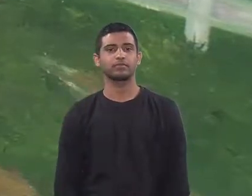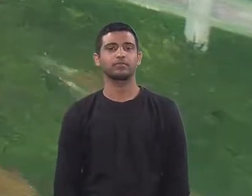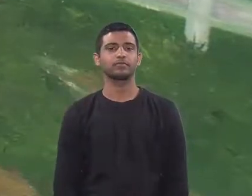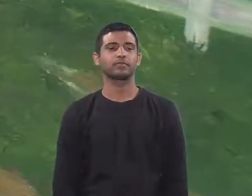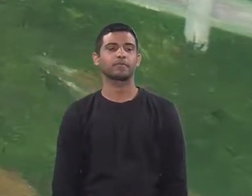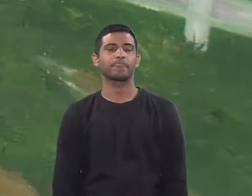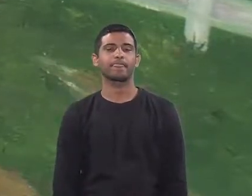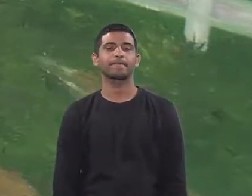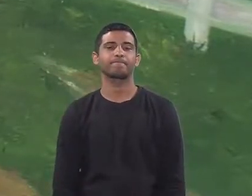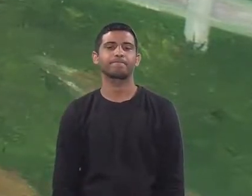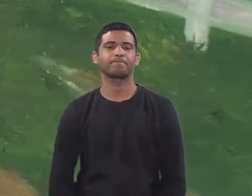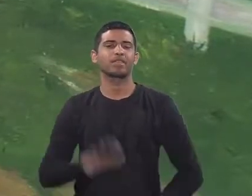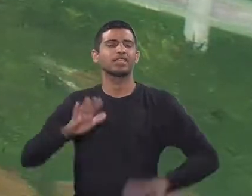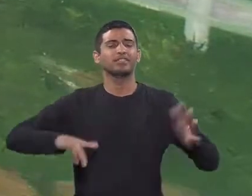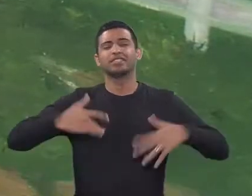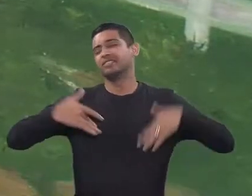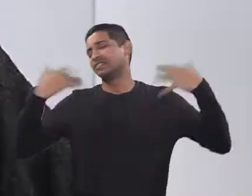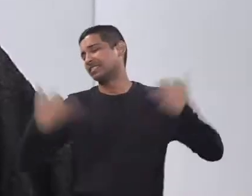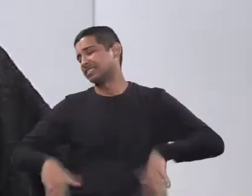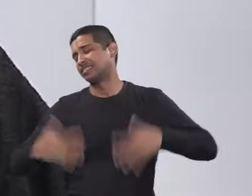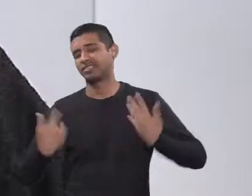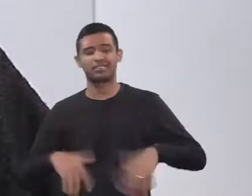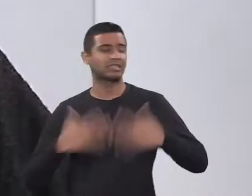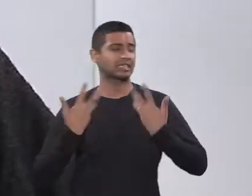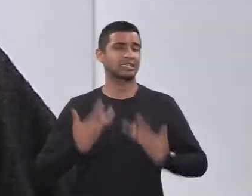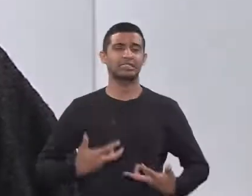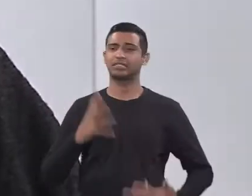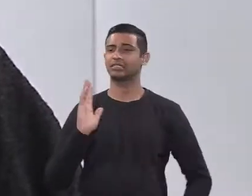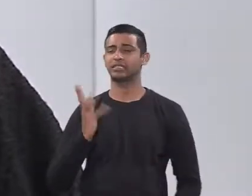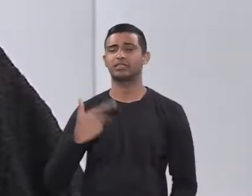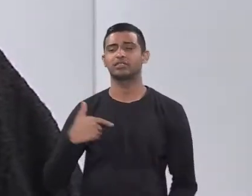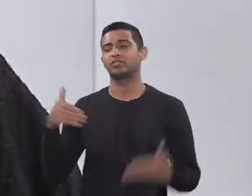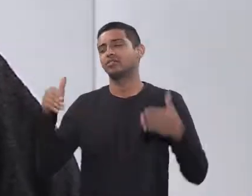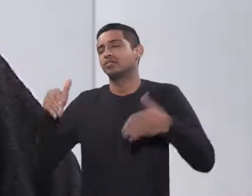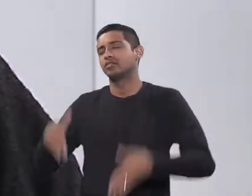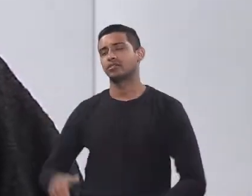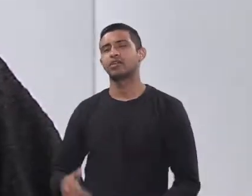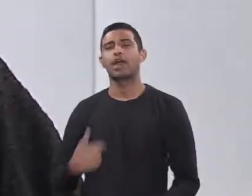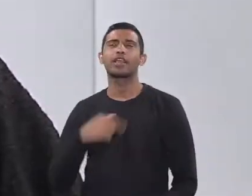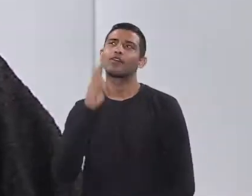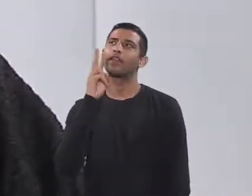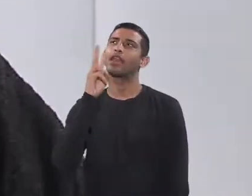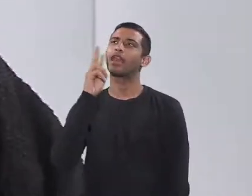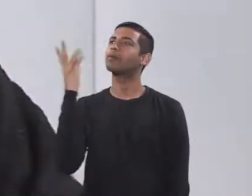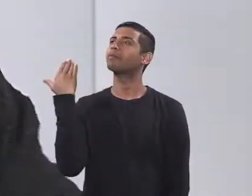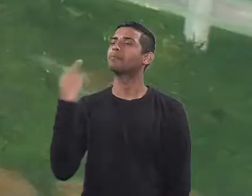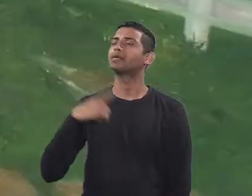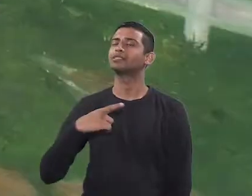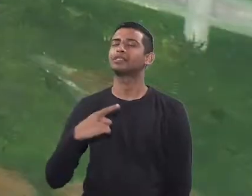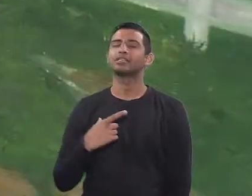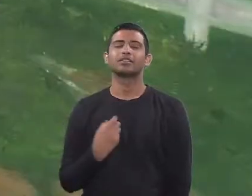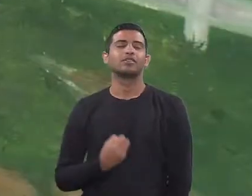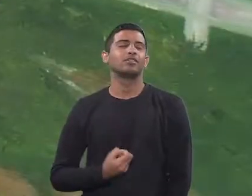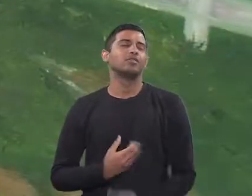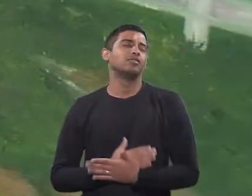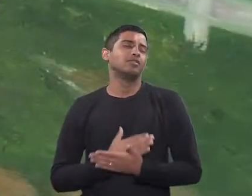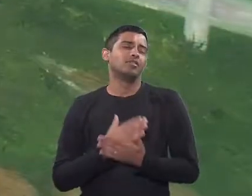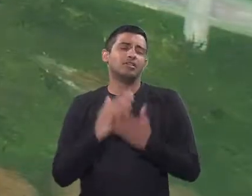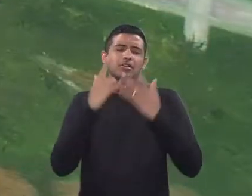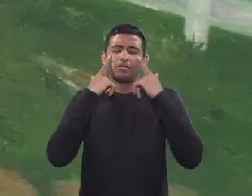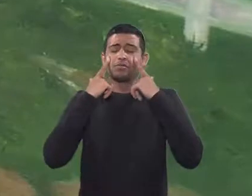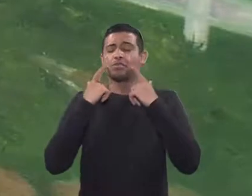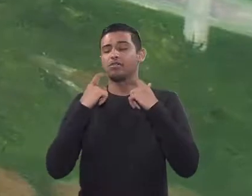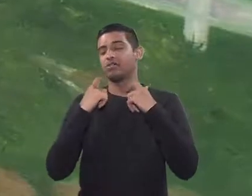vezes eu chegava aí desesperada, já cansada. E me lembro uma vez que eu comecei a chorar junto com